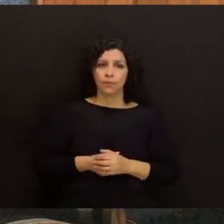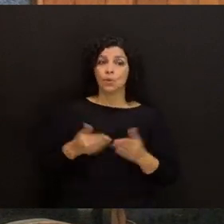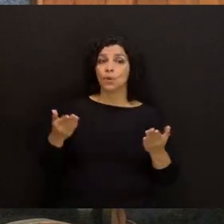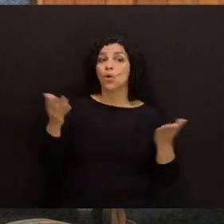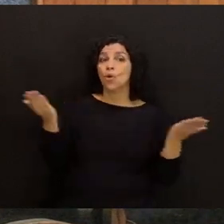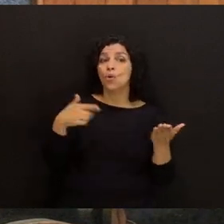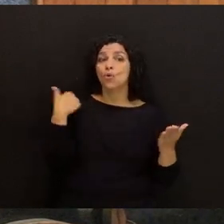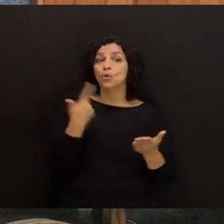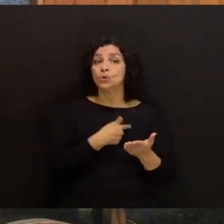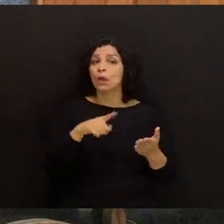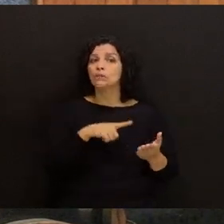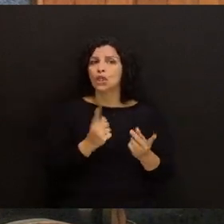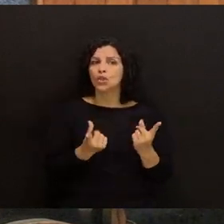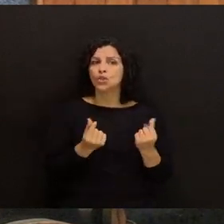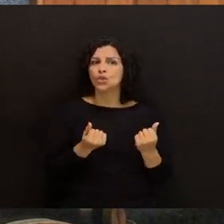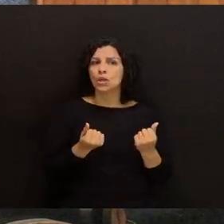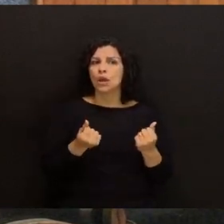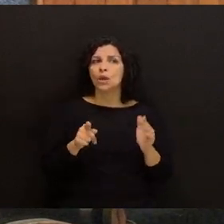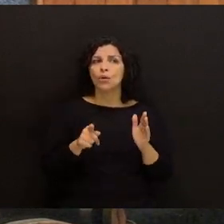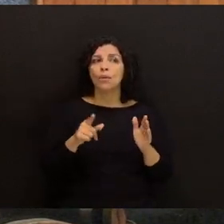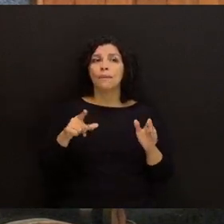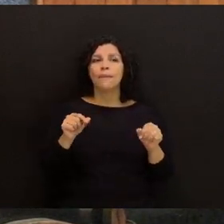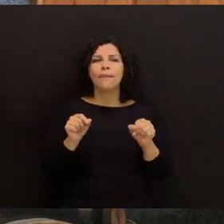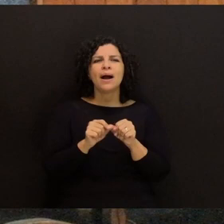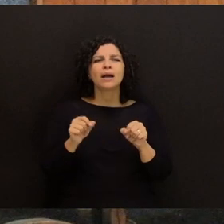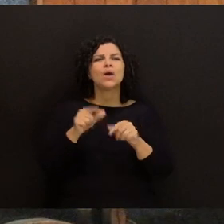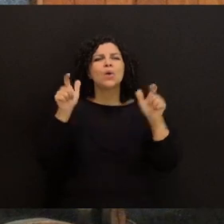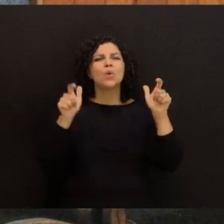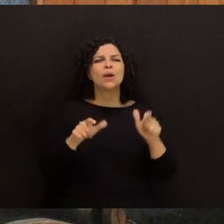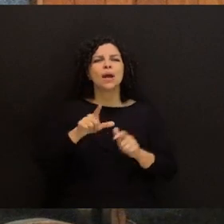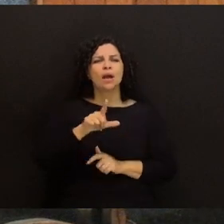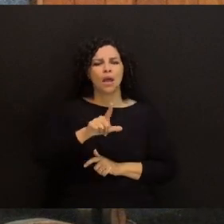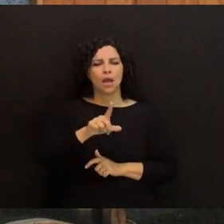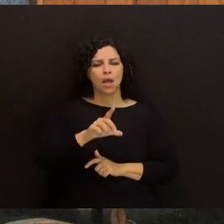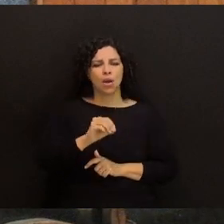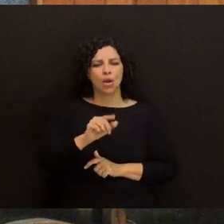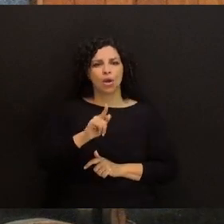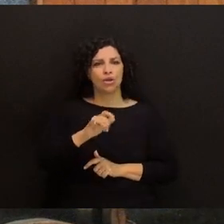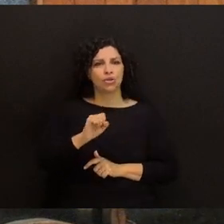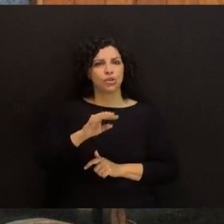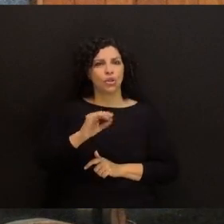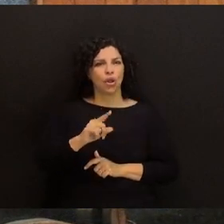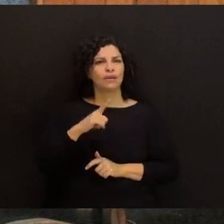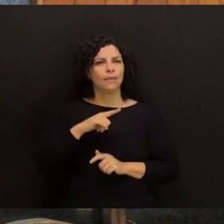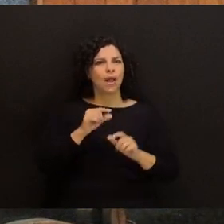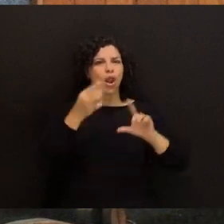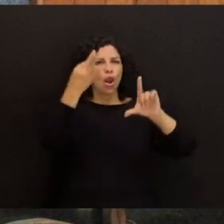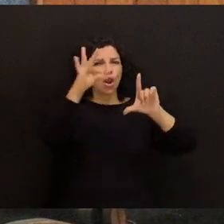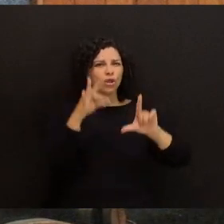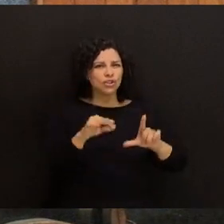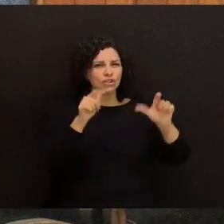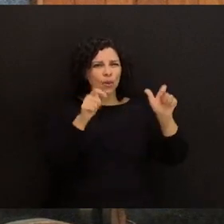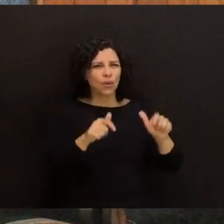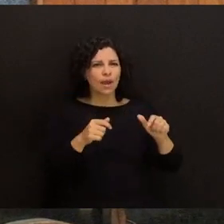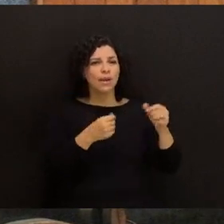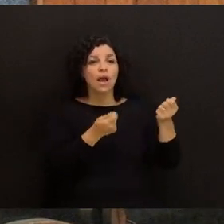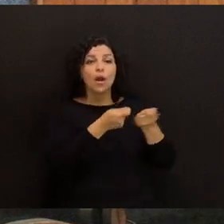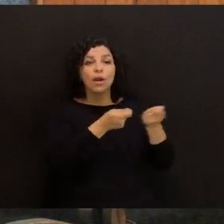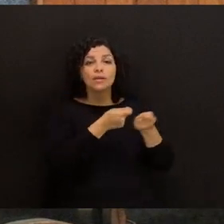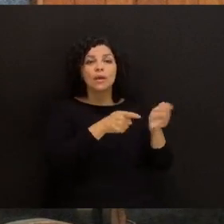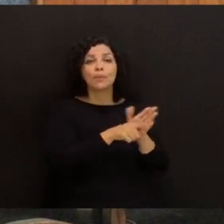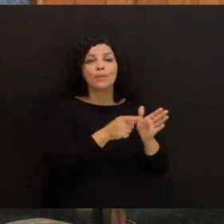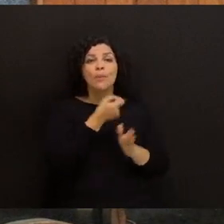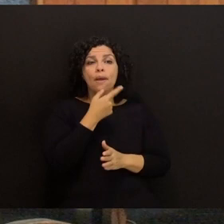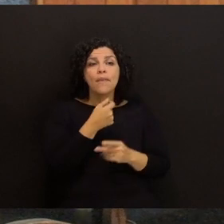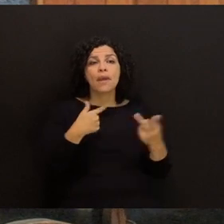hoje nós pagamos muito dinheiro para loja estoque fazer o depósito fazer A Conservação fazer a logística de todos os medicamentos que nós vimos Ontem